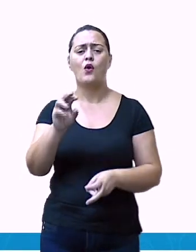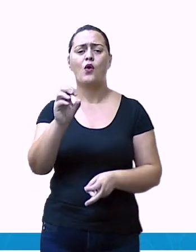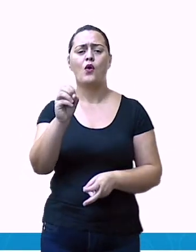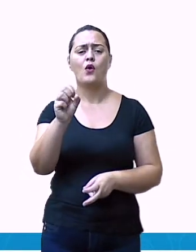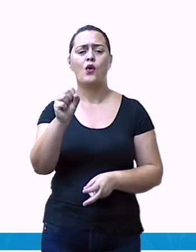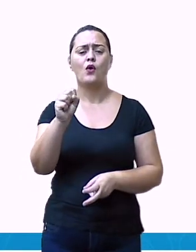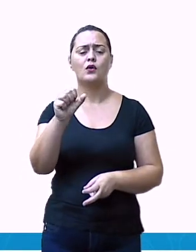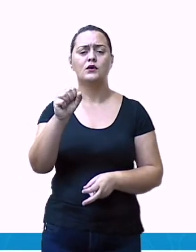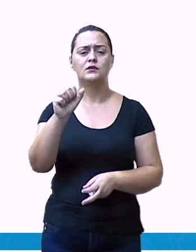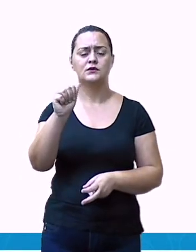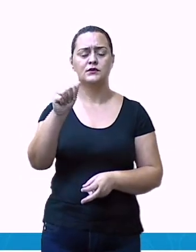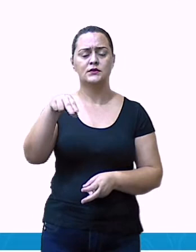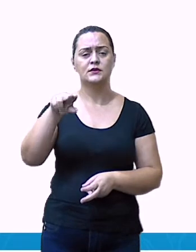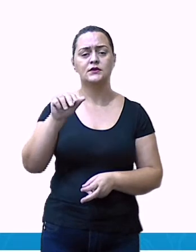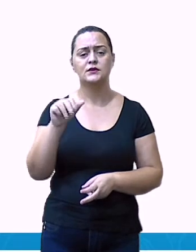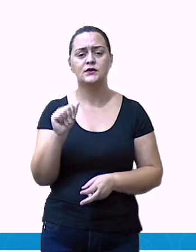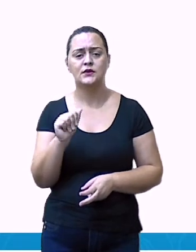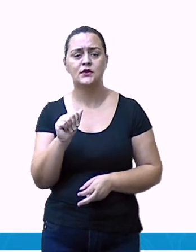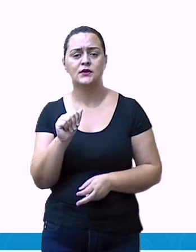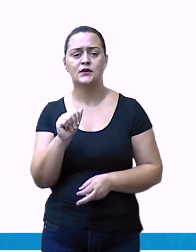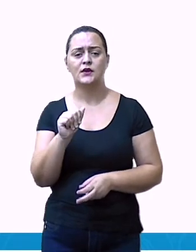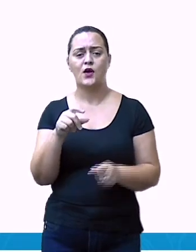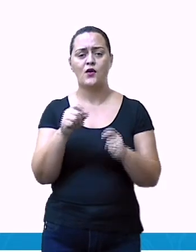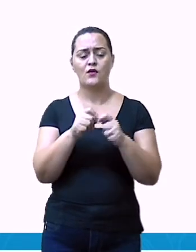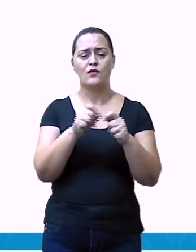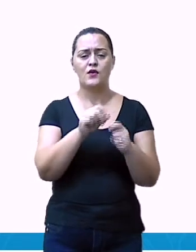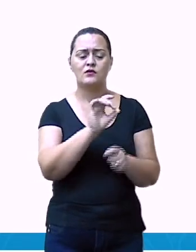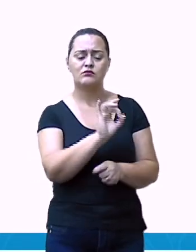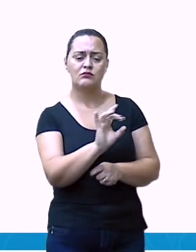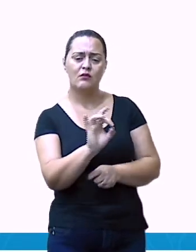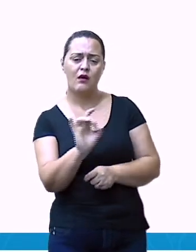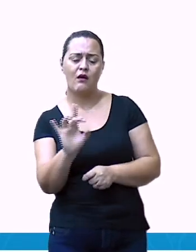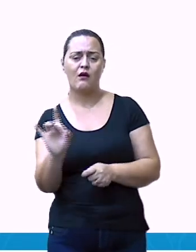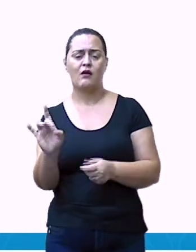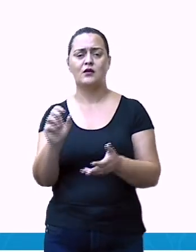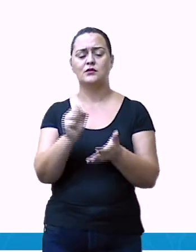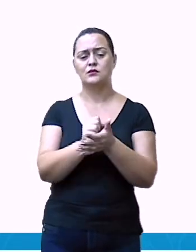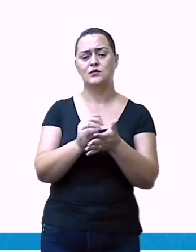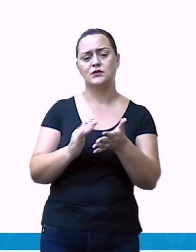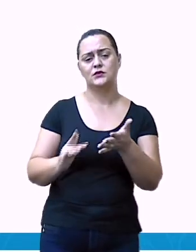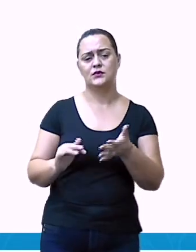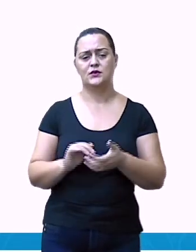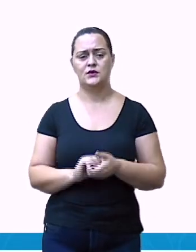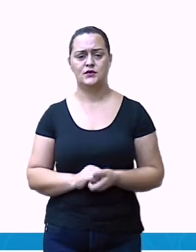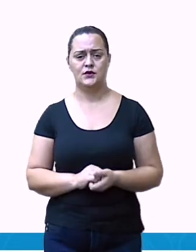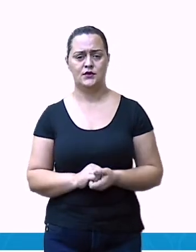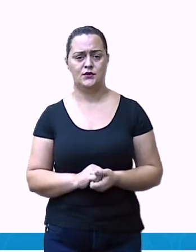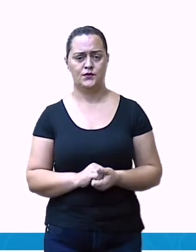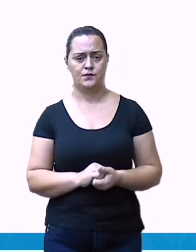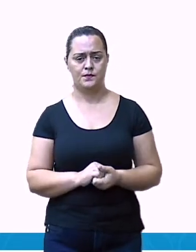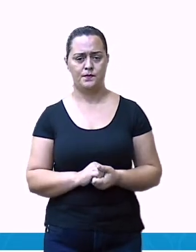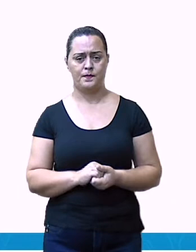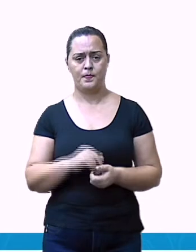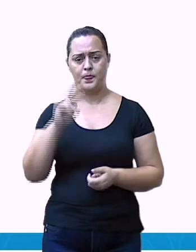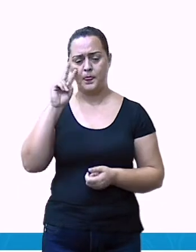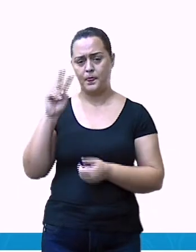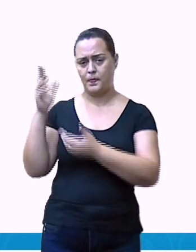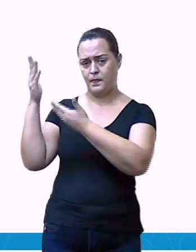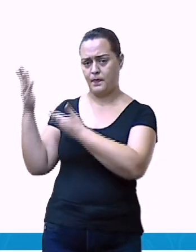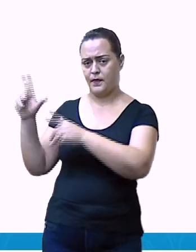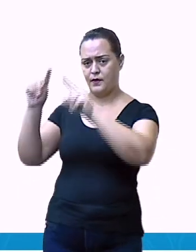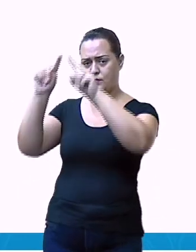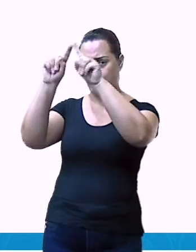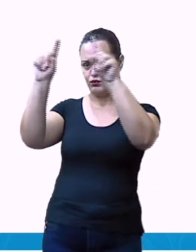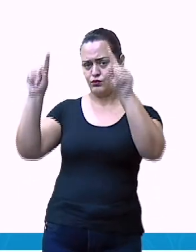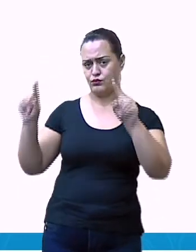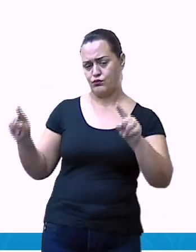será a minha nota final? O primeiro exercício, ela teve 1,8. O segundo exercício, 2